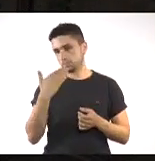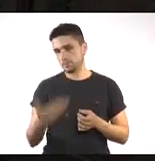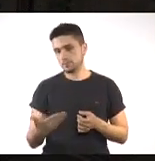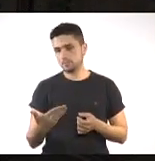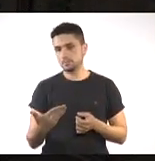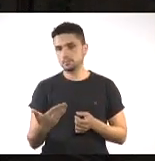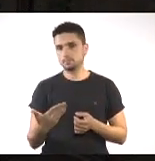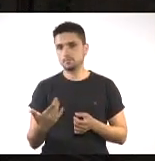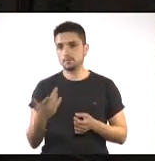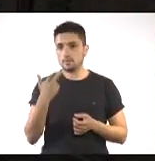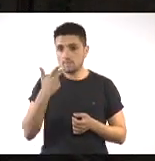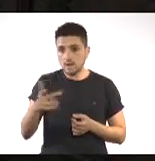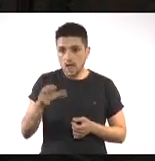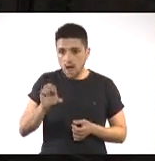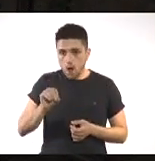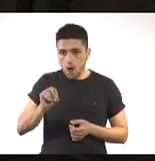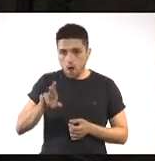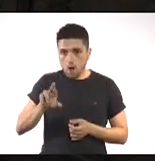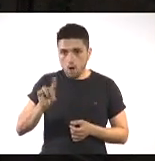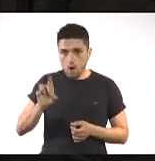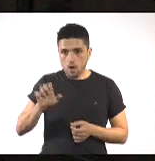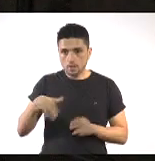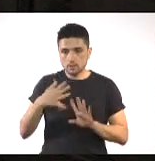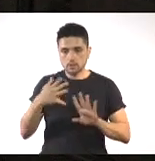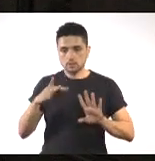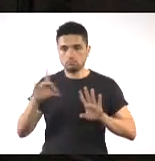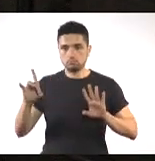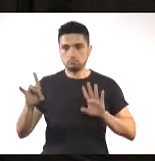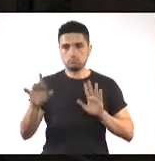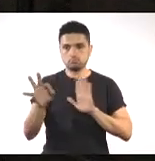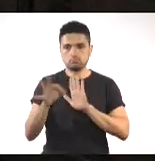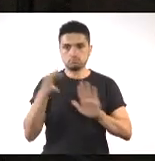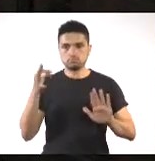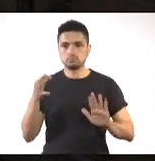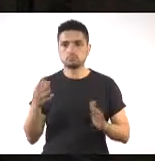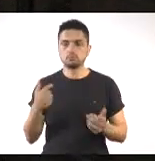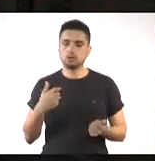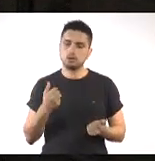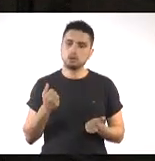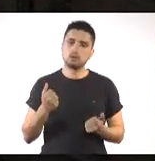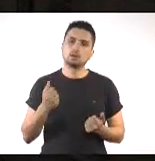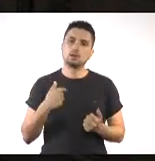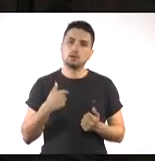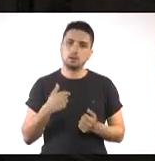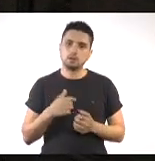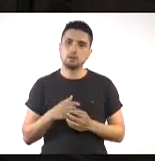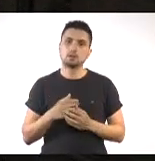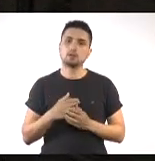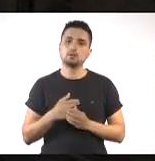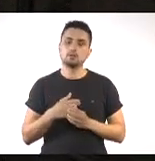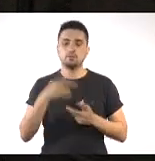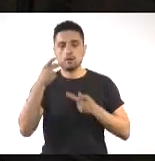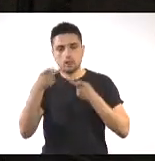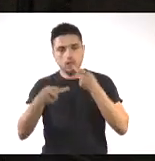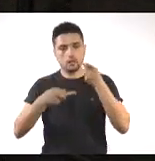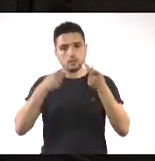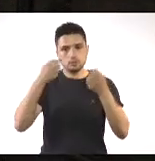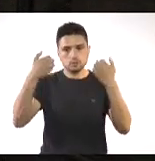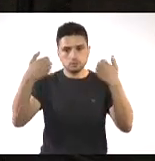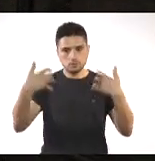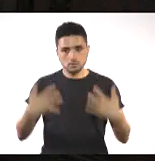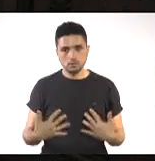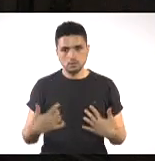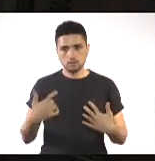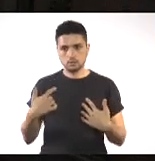uma questão de ordem. E enquanto estava fazendo a questão de ordem, eu